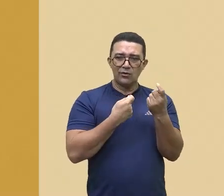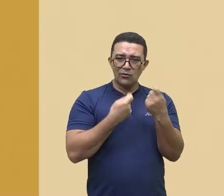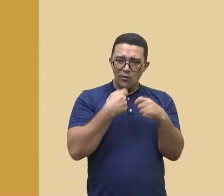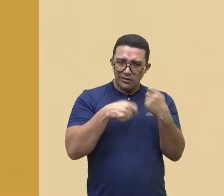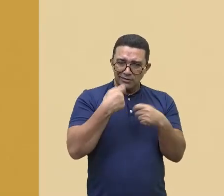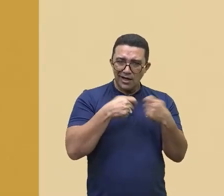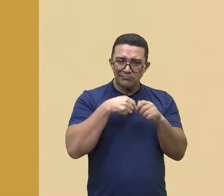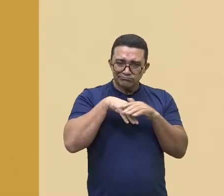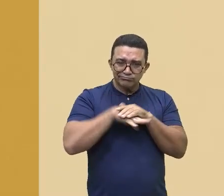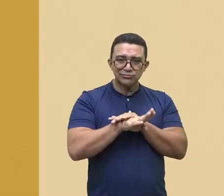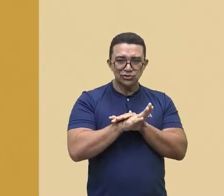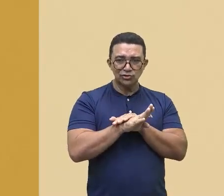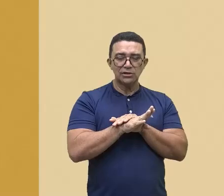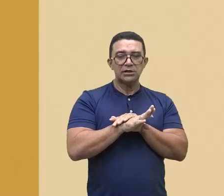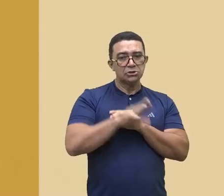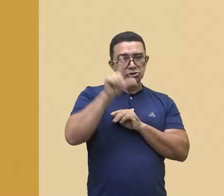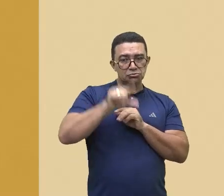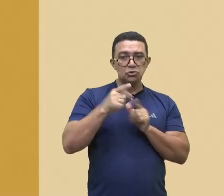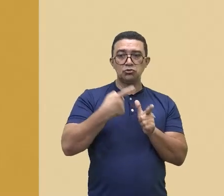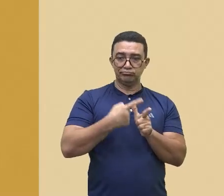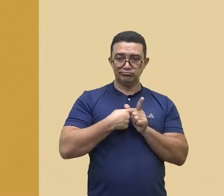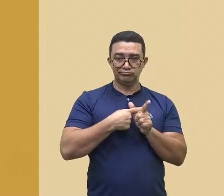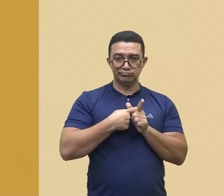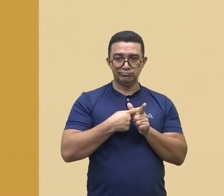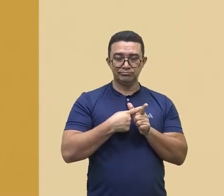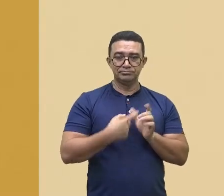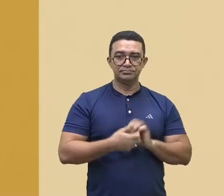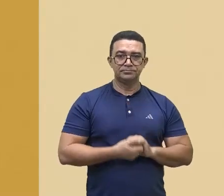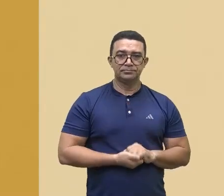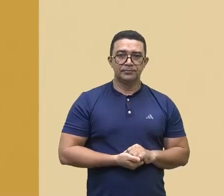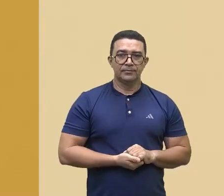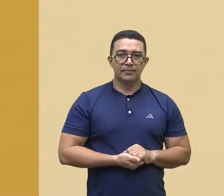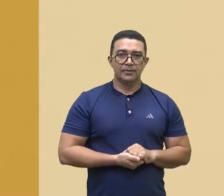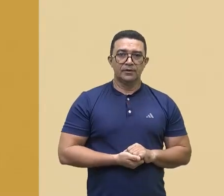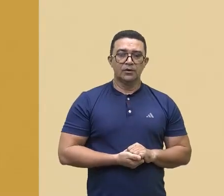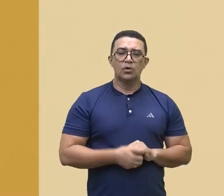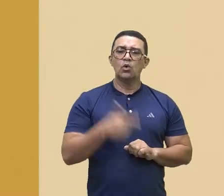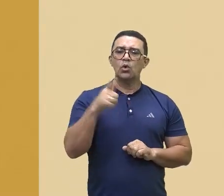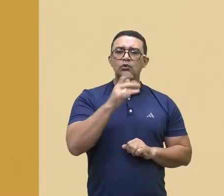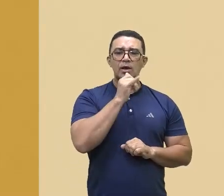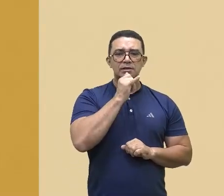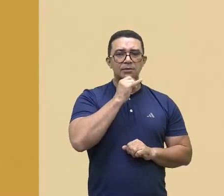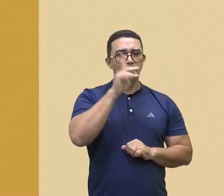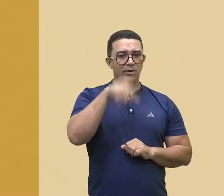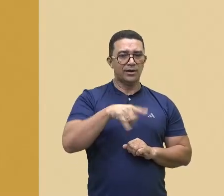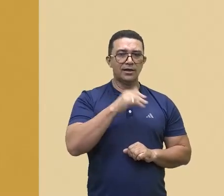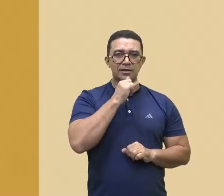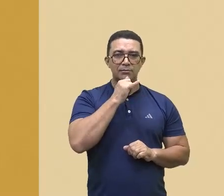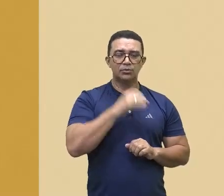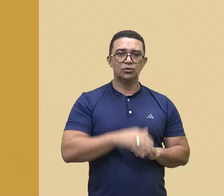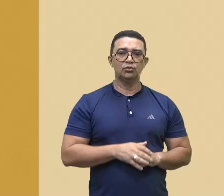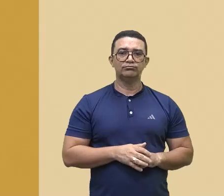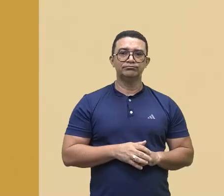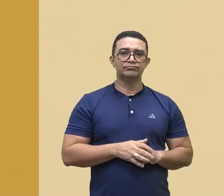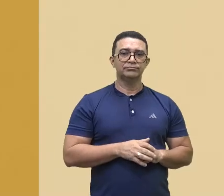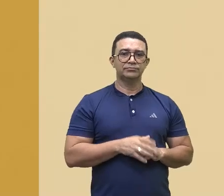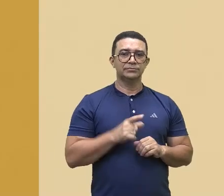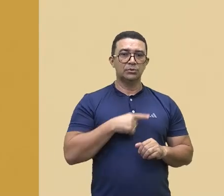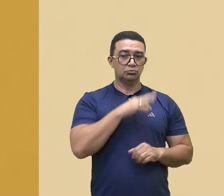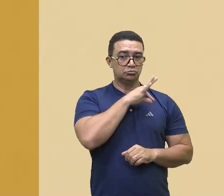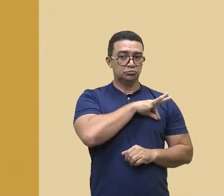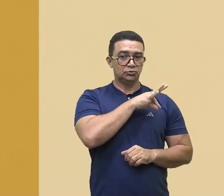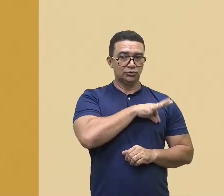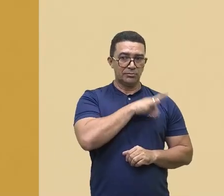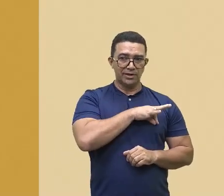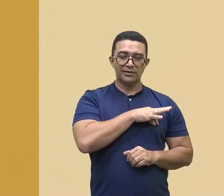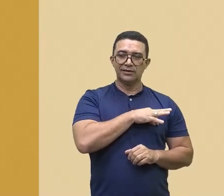suas despesas e superar as suas receitas. E o outro exemplo é fazer ali a sua renda